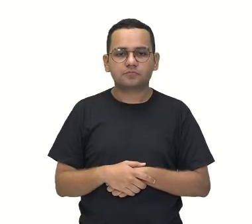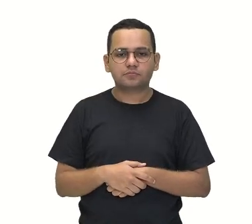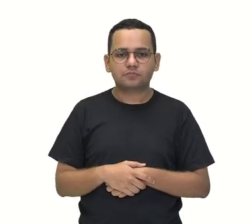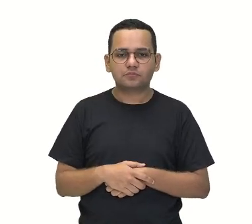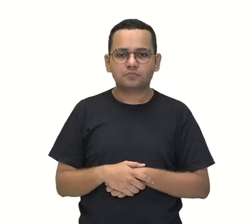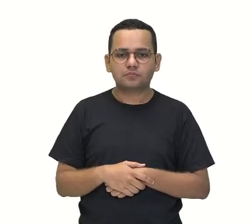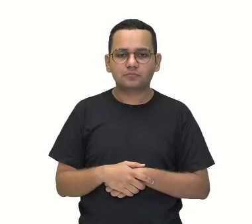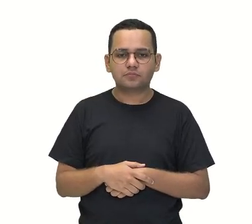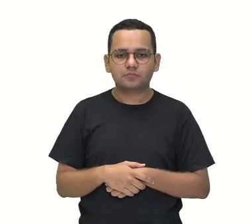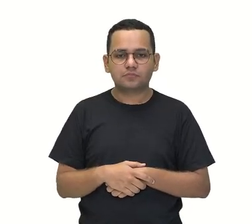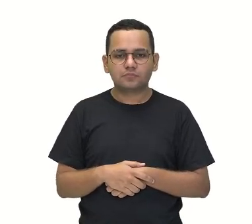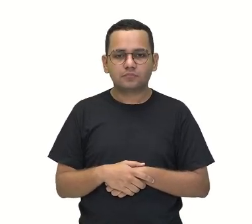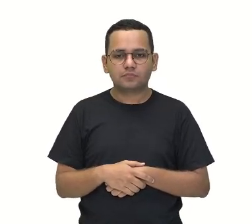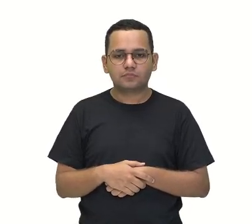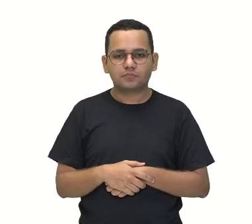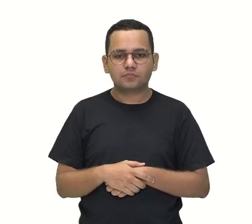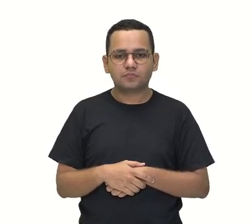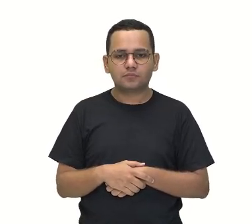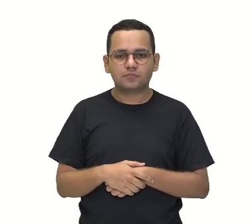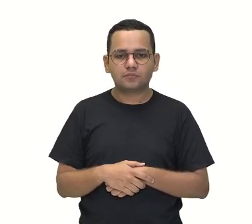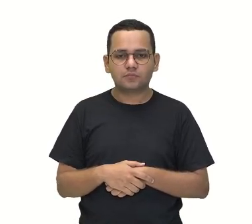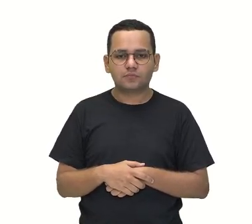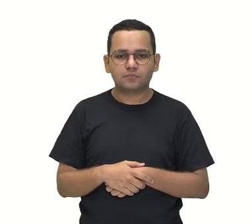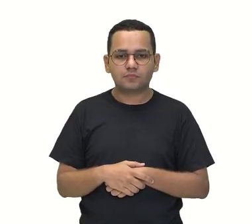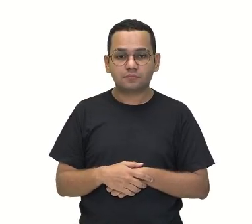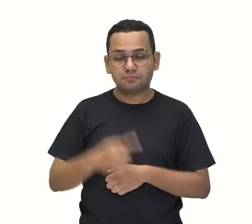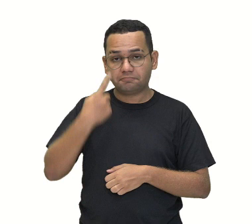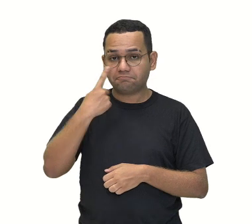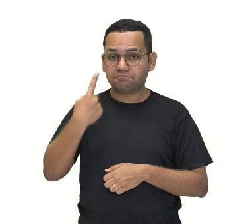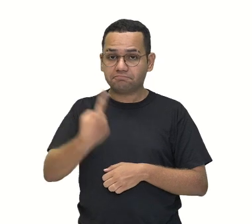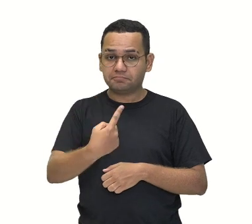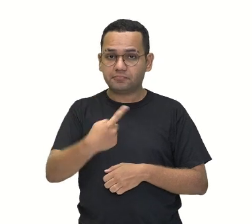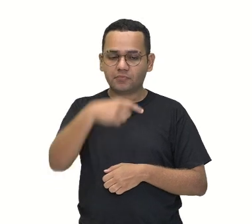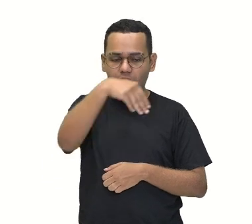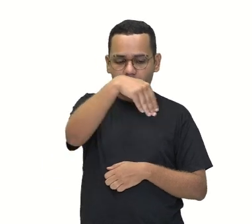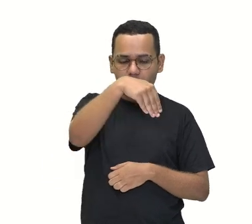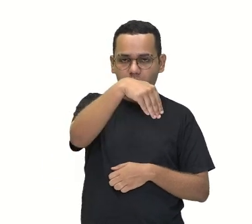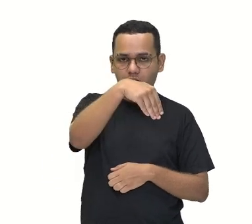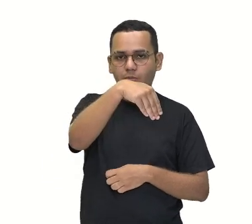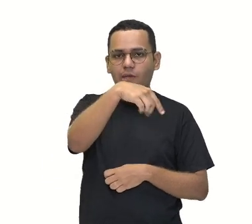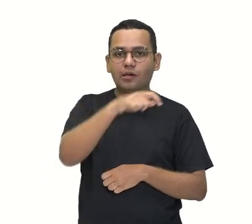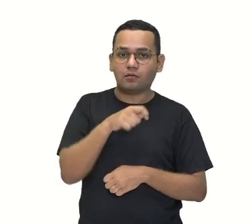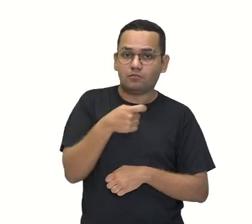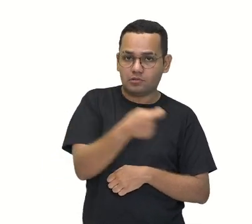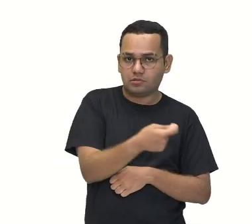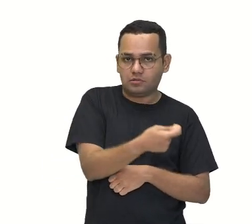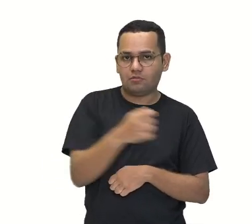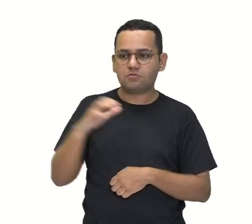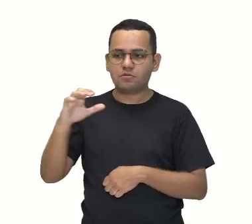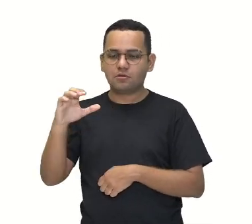esse m é justamente o coeficiente angular,